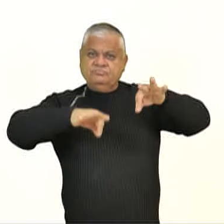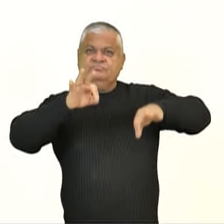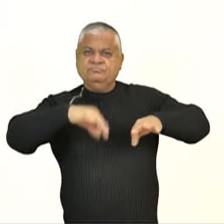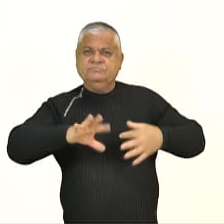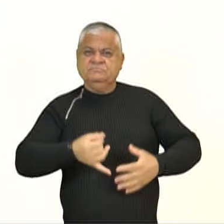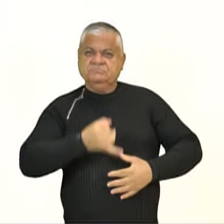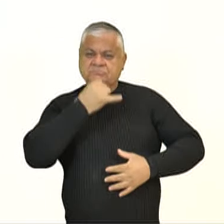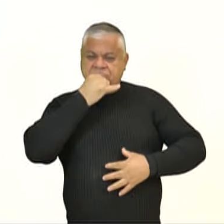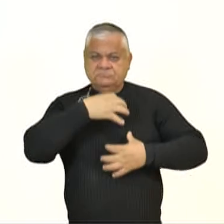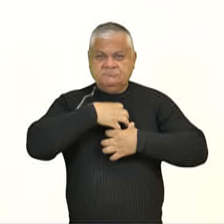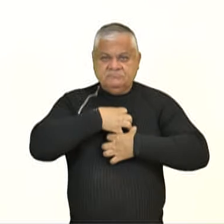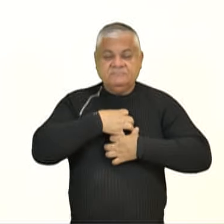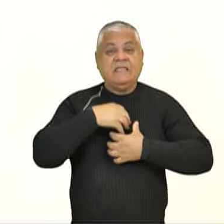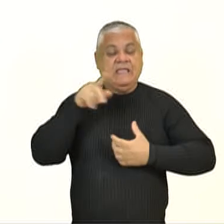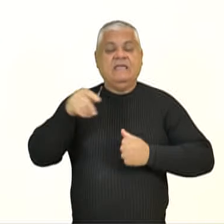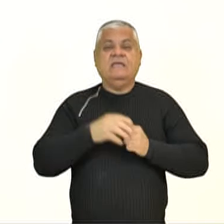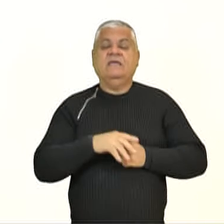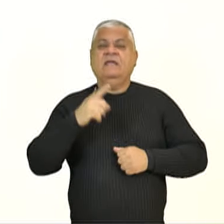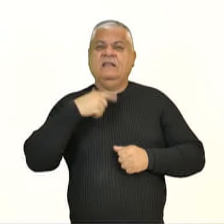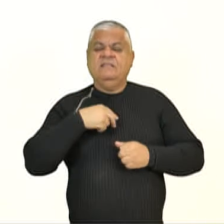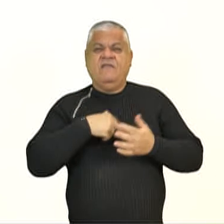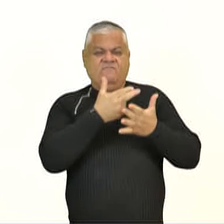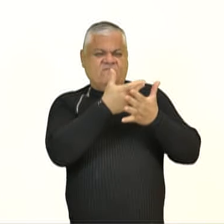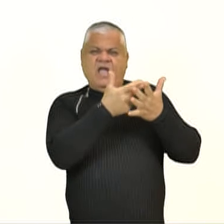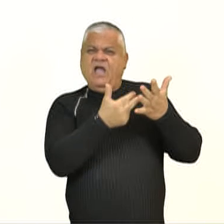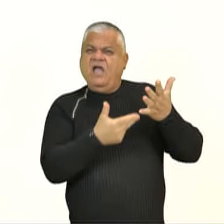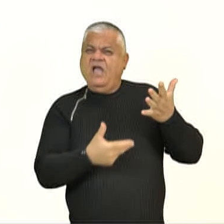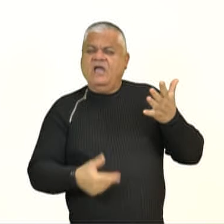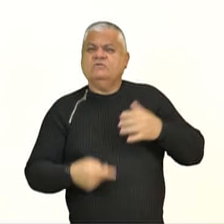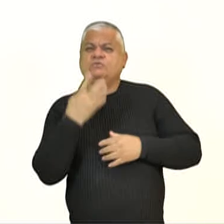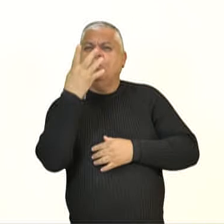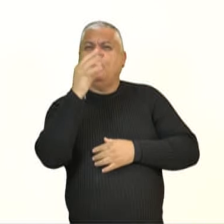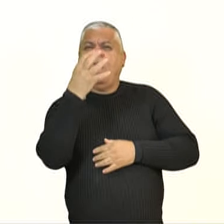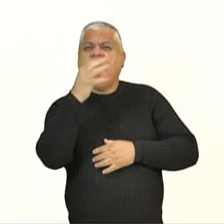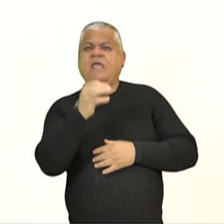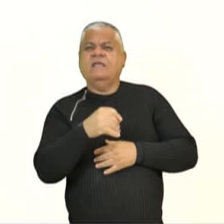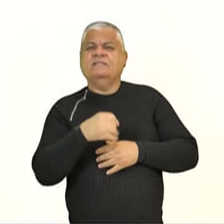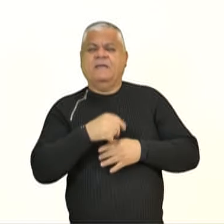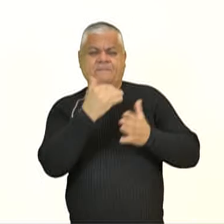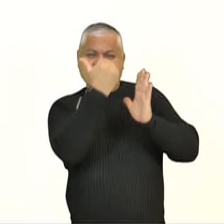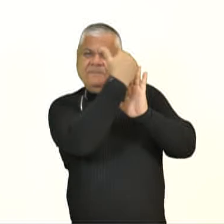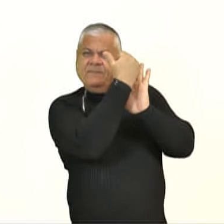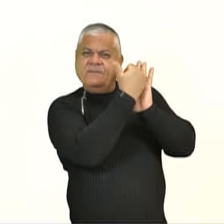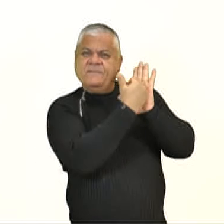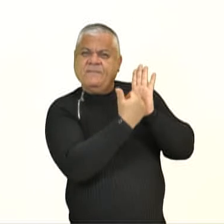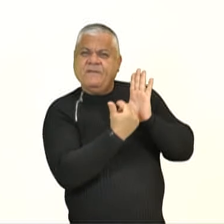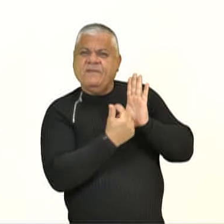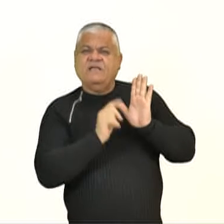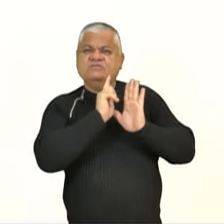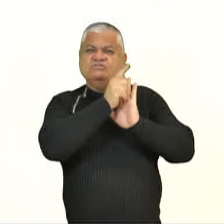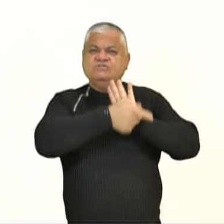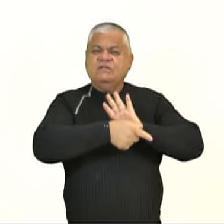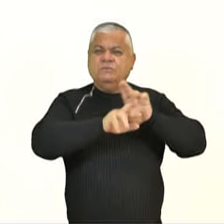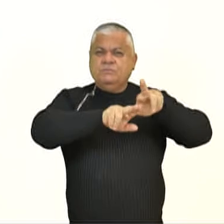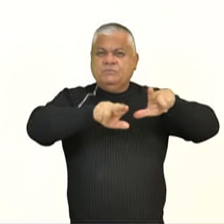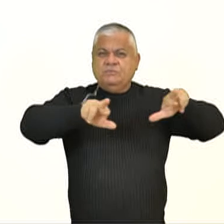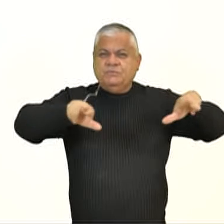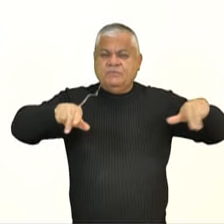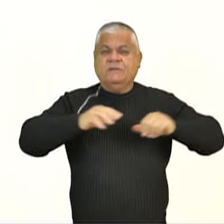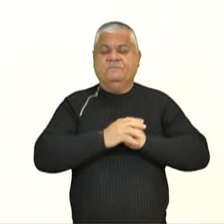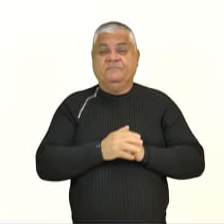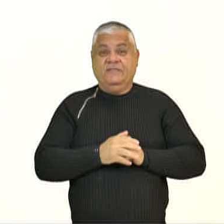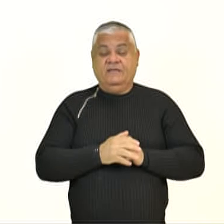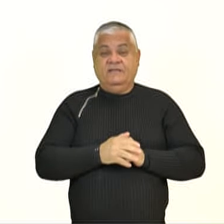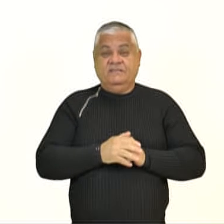portuguesa. Possui em seu repertório mais de 40 peças e diversos gêneros. O teatro vicentino versa